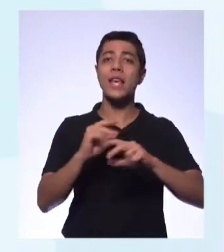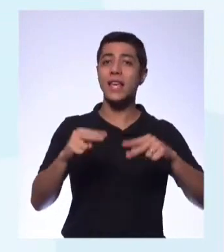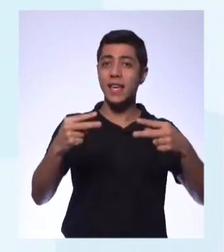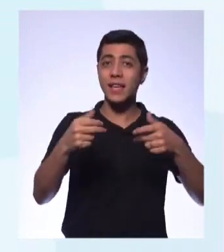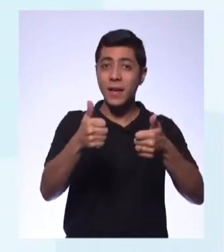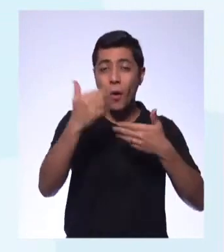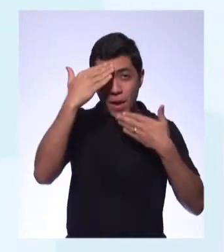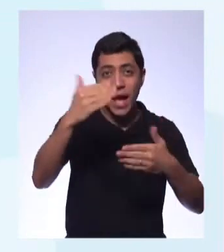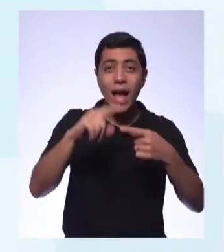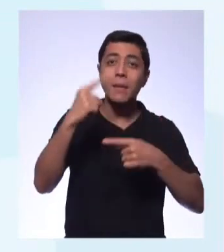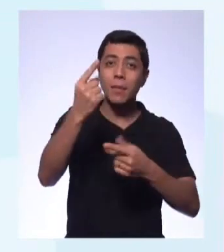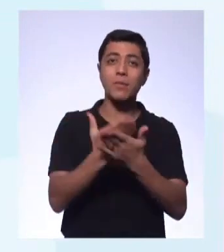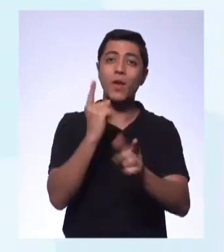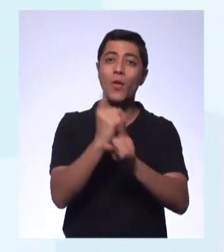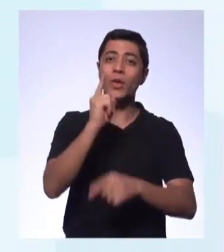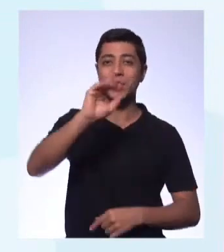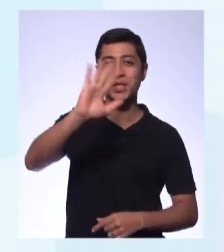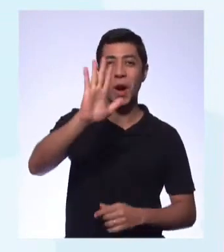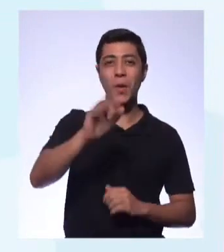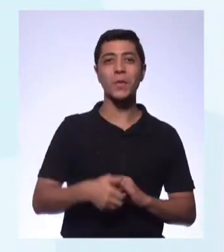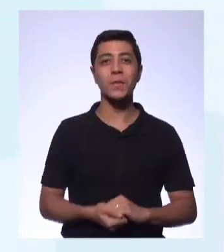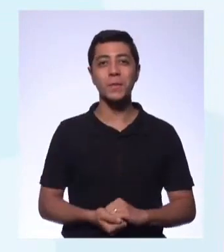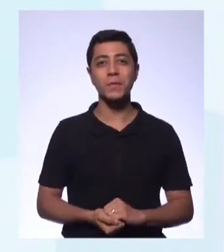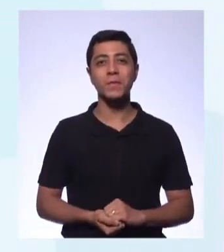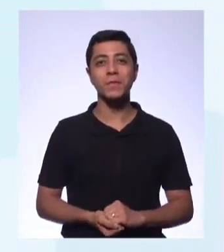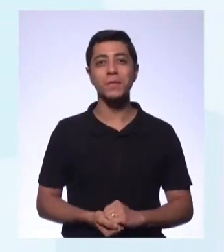obrigada, até a próxima aula. Tchau, tchau, gente.